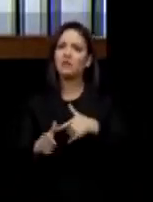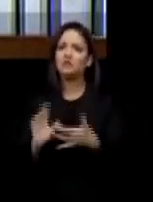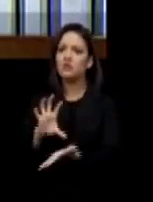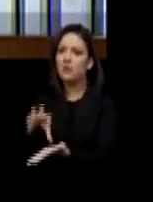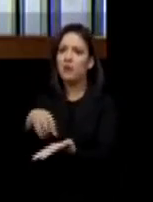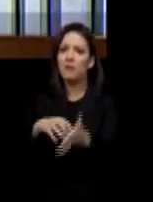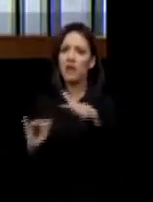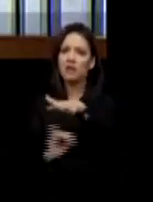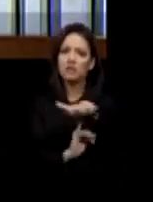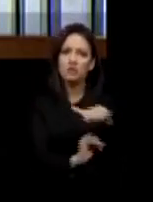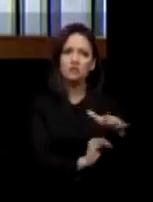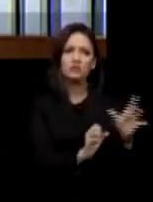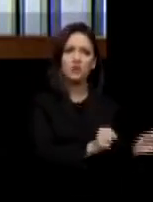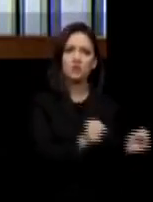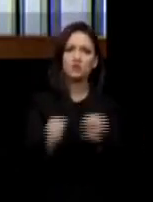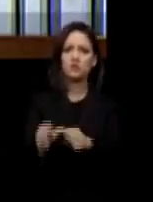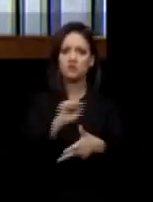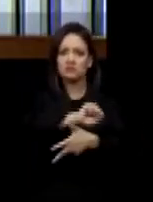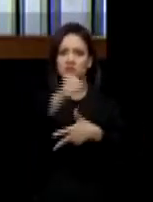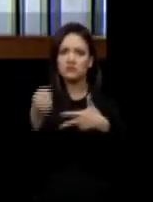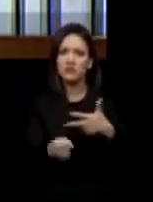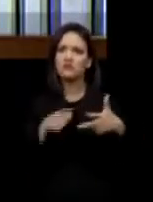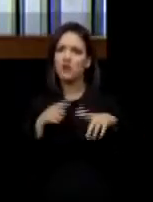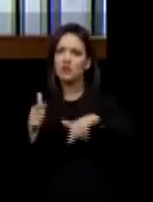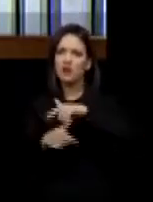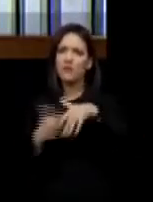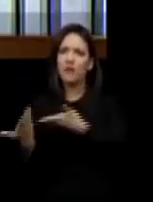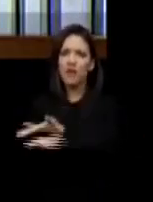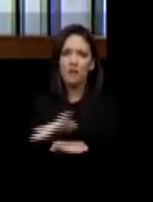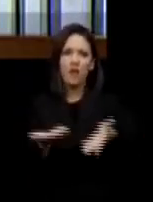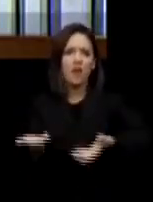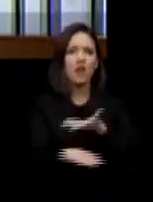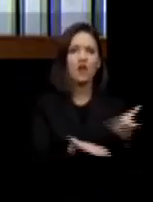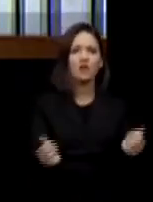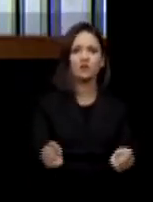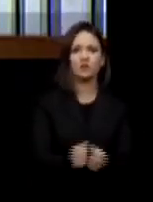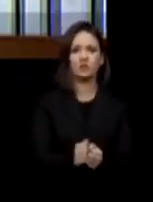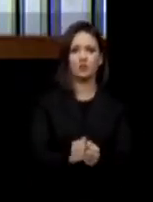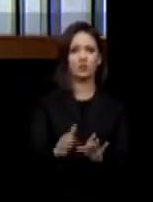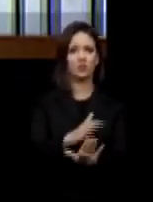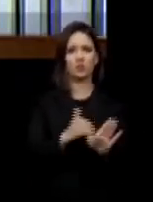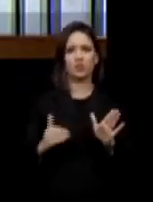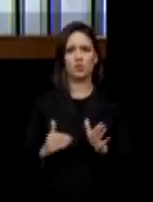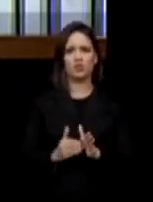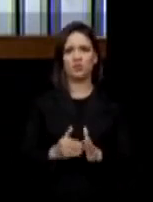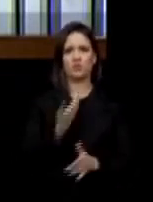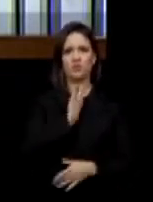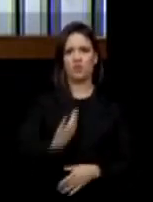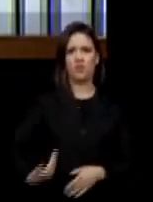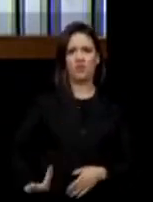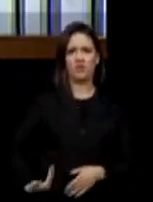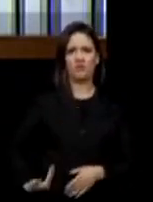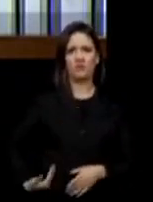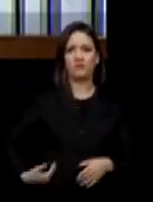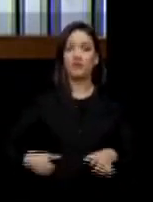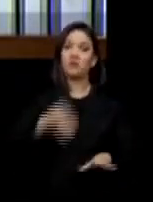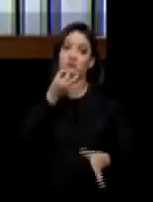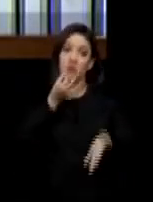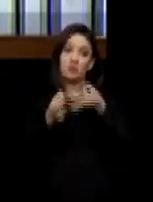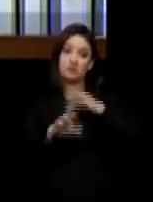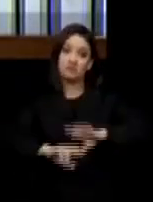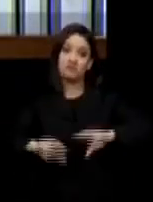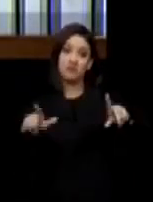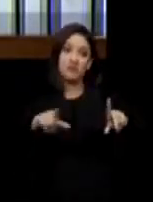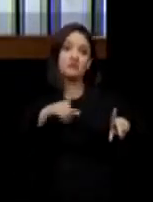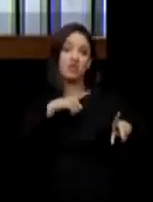instituições e os poderes da República e os entes da Federação. As divergências existem,